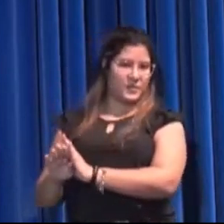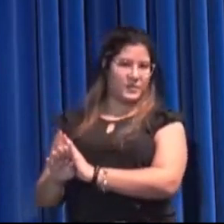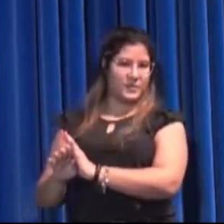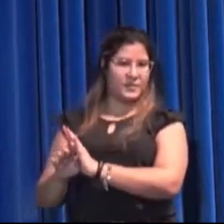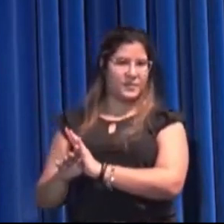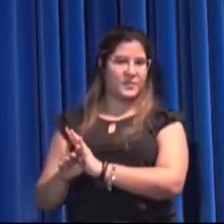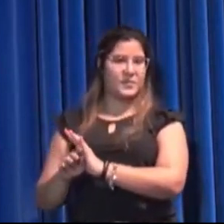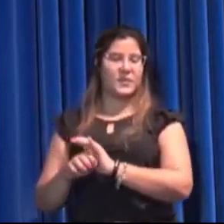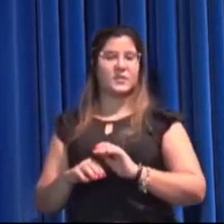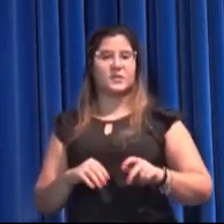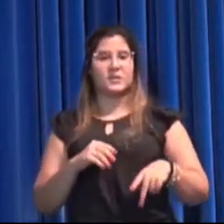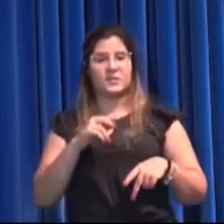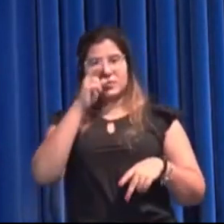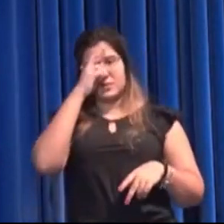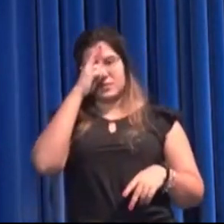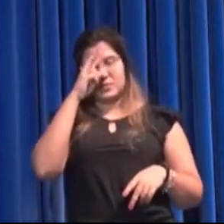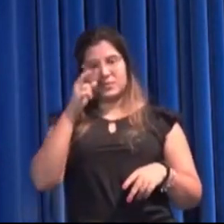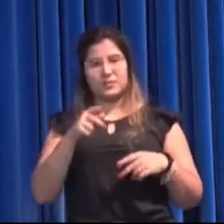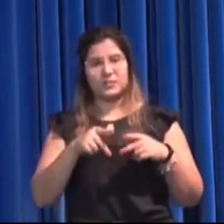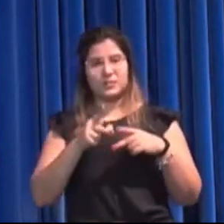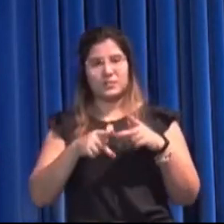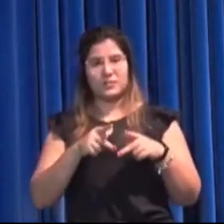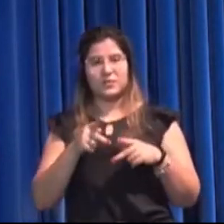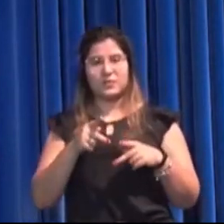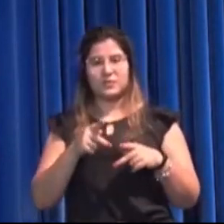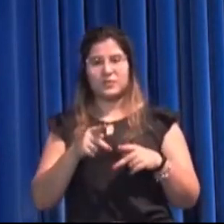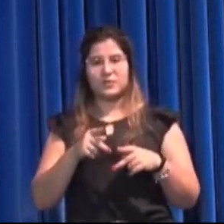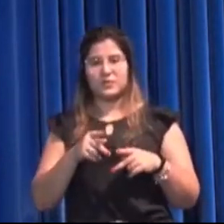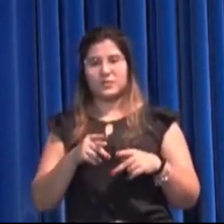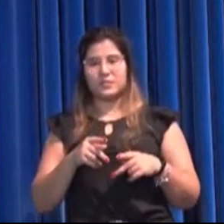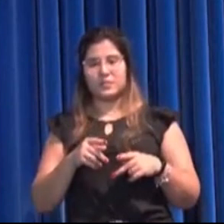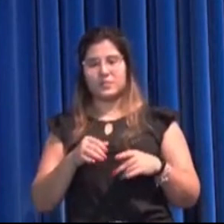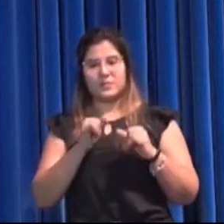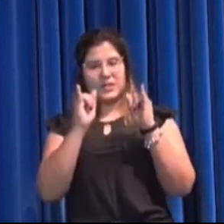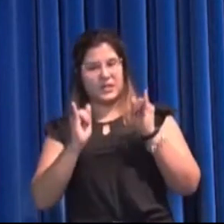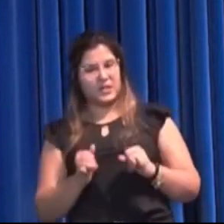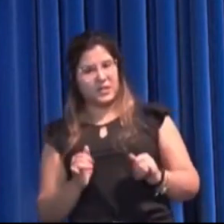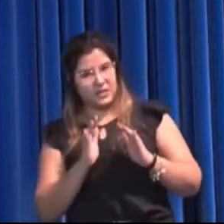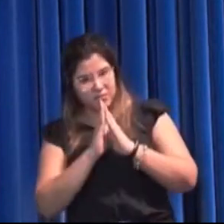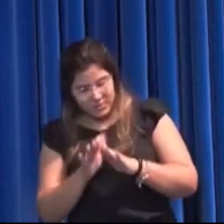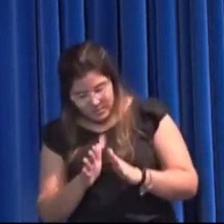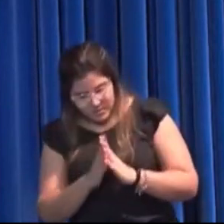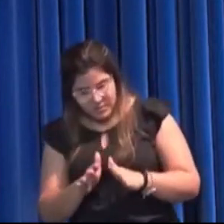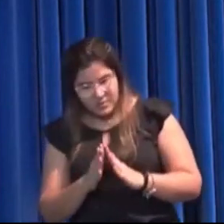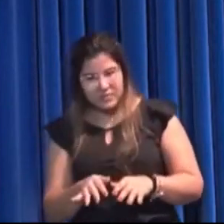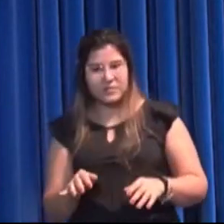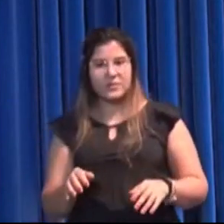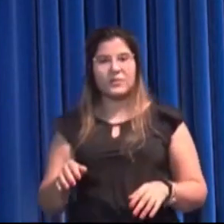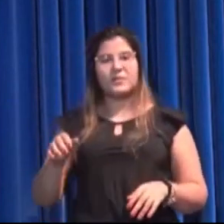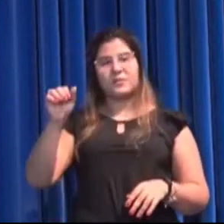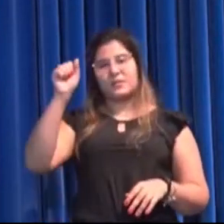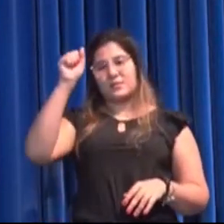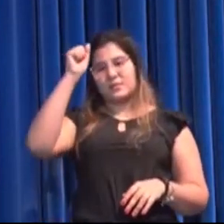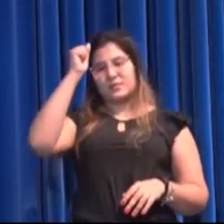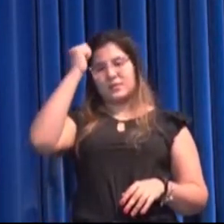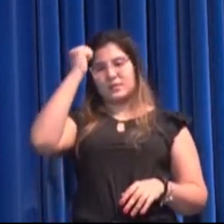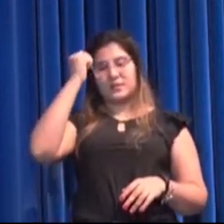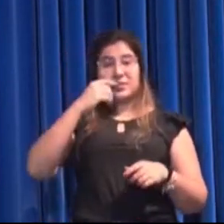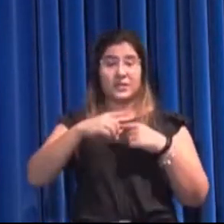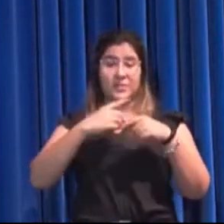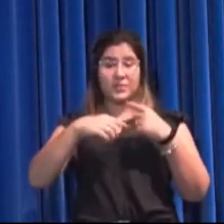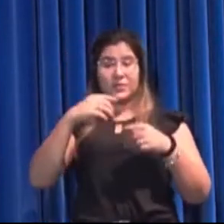de idolatria e de humilhação, e de arrependimento. É uma história